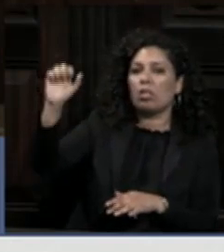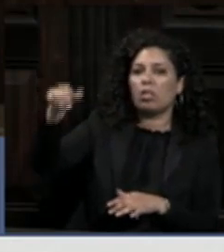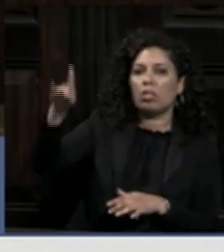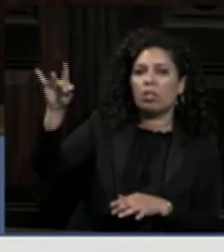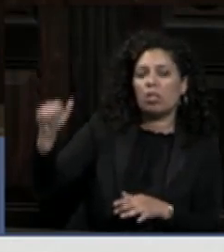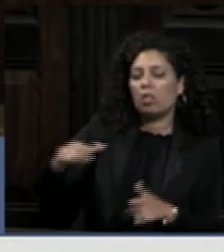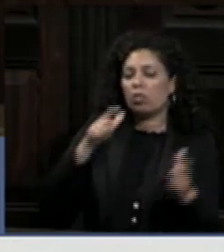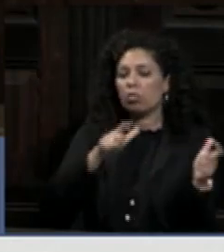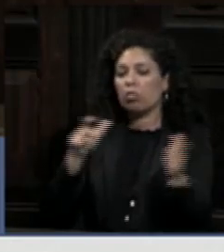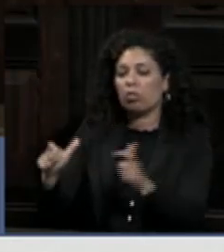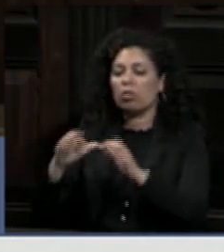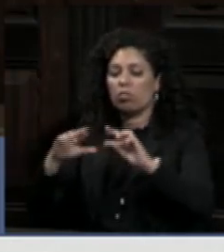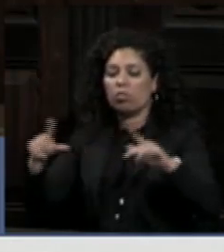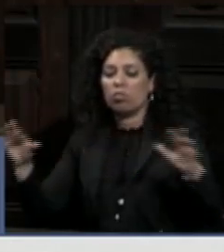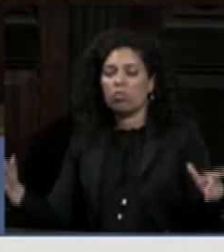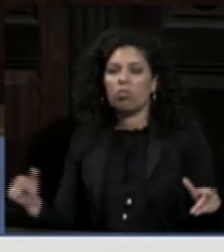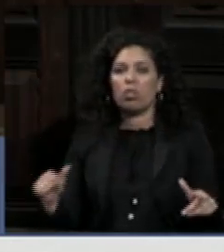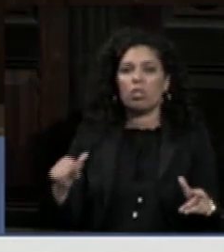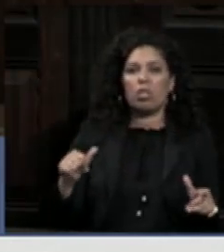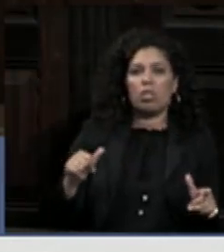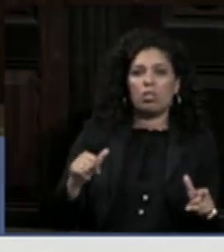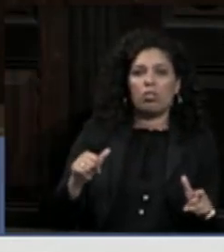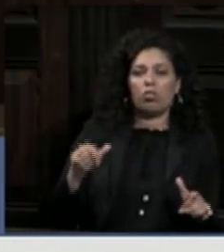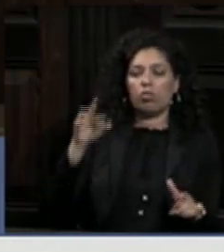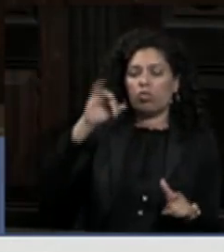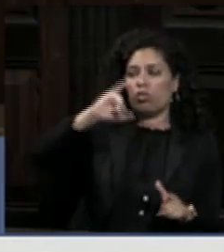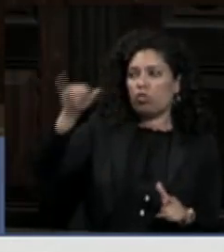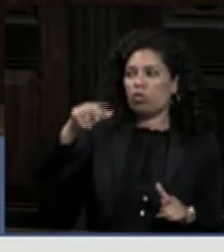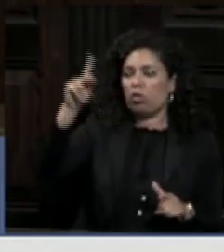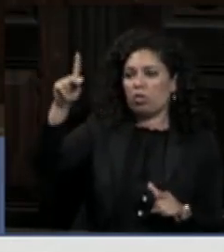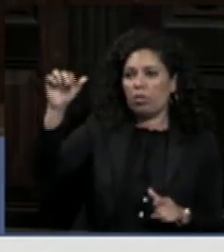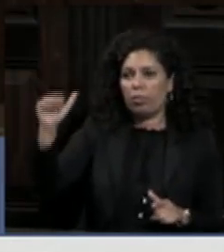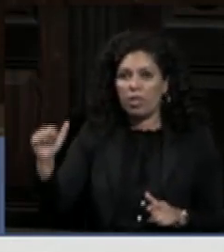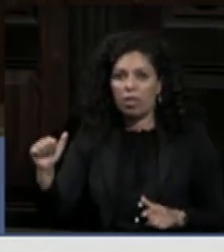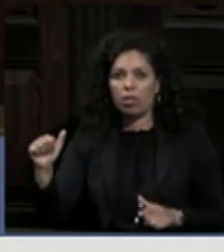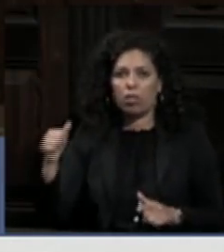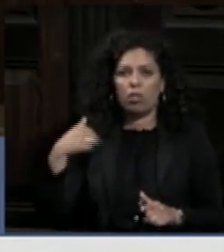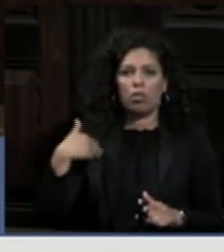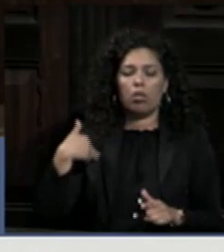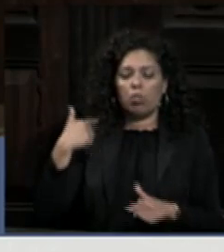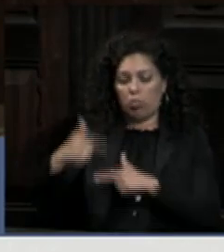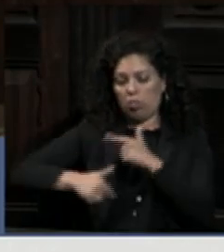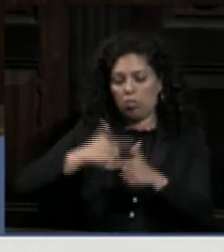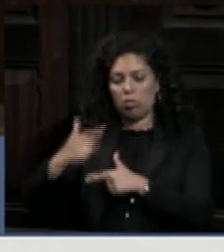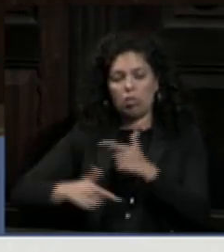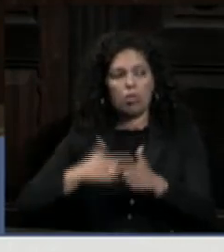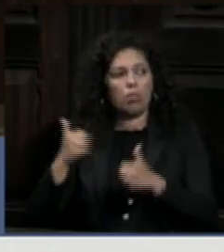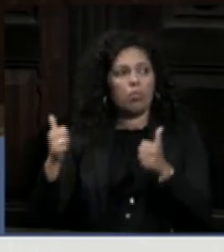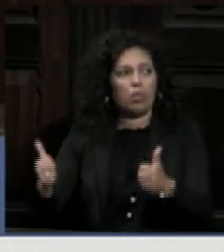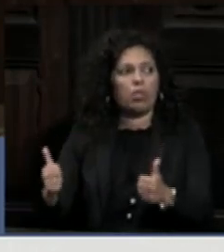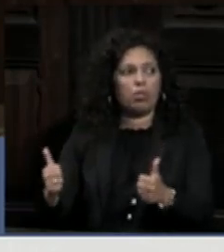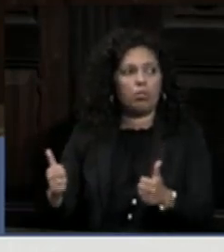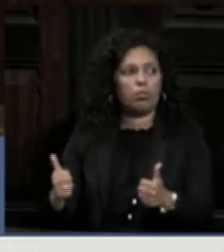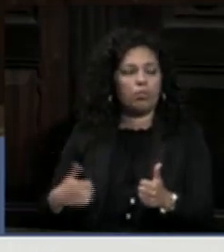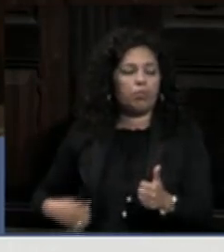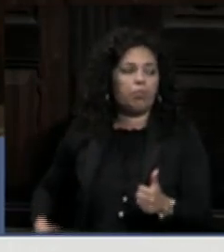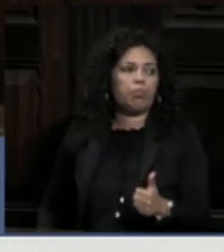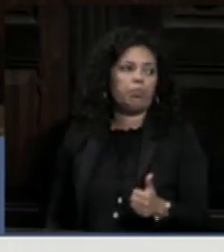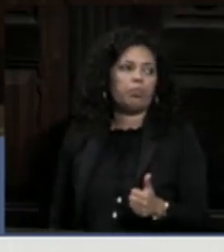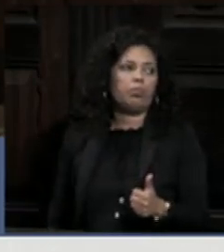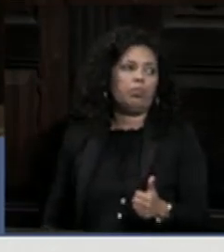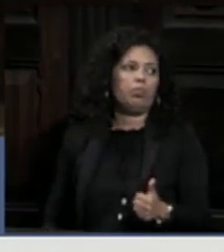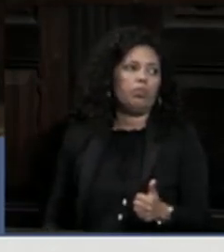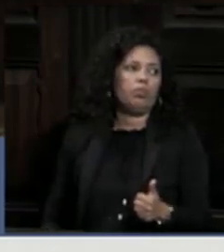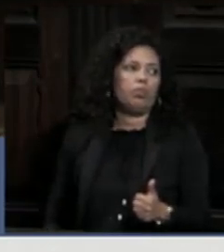a taquara freguesia são áreas de jacarepaguá e nós precisamos inclusive que os